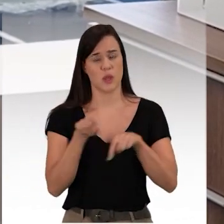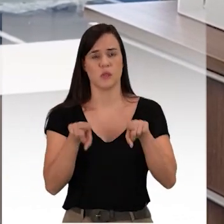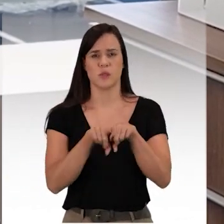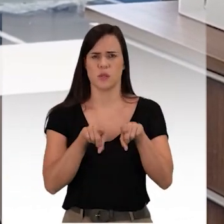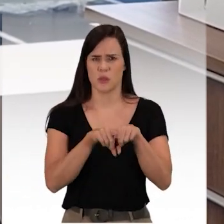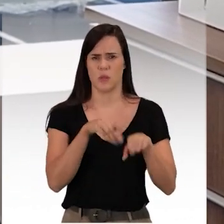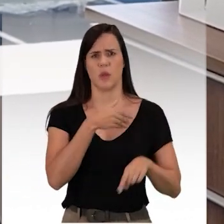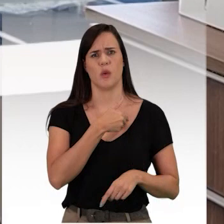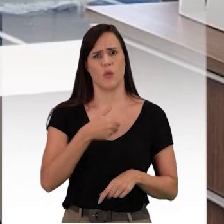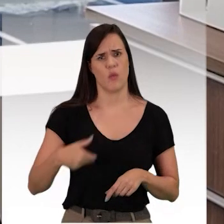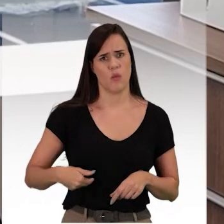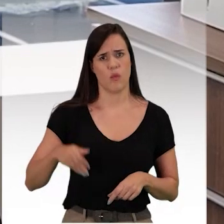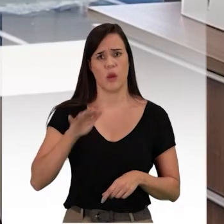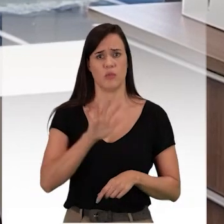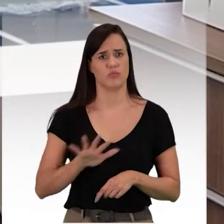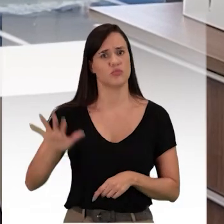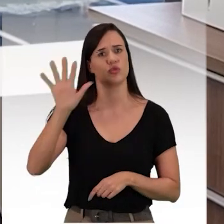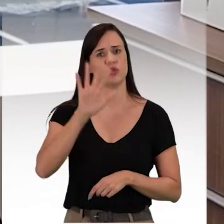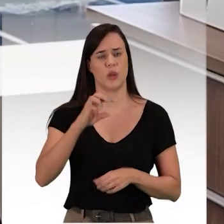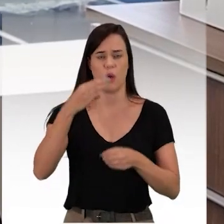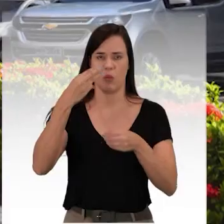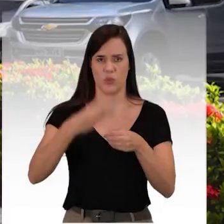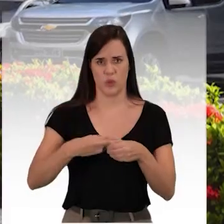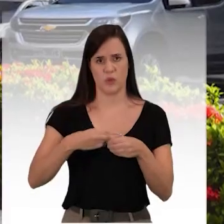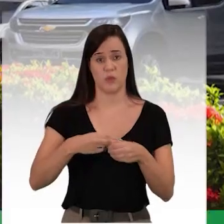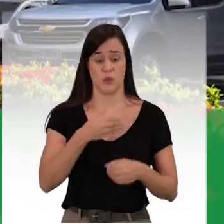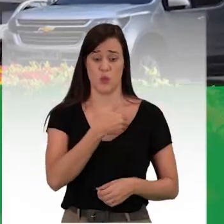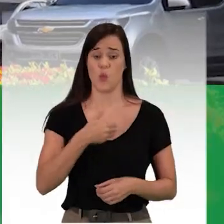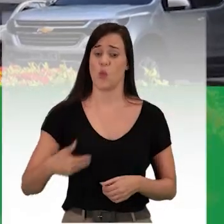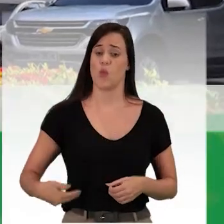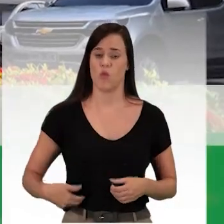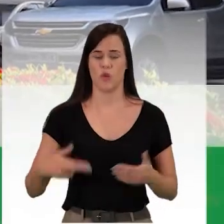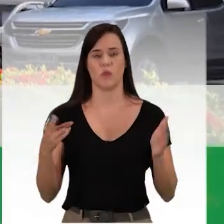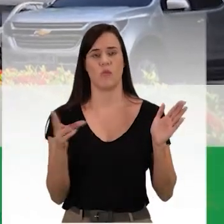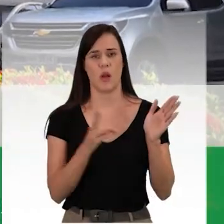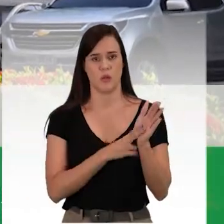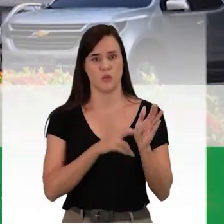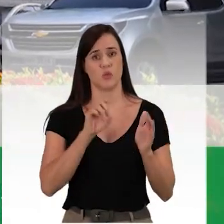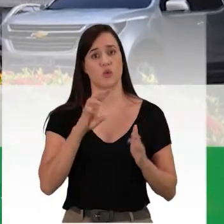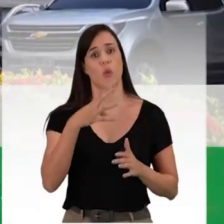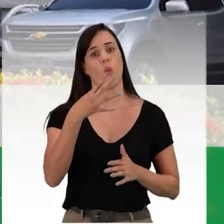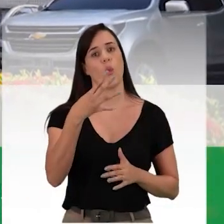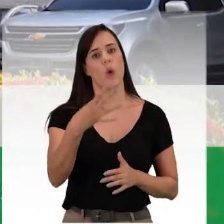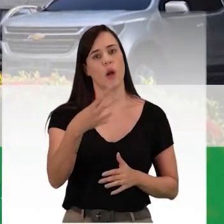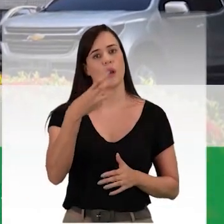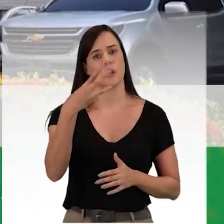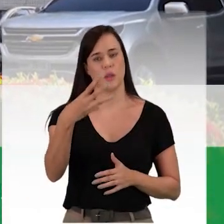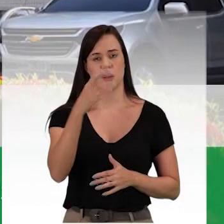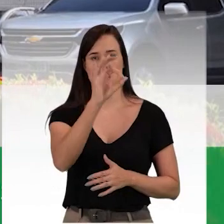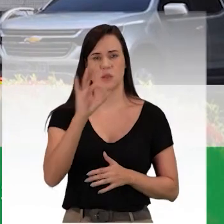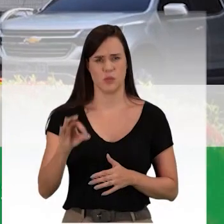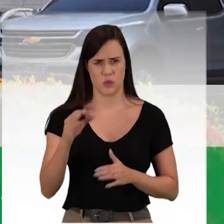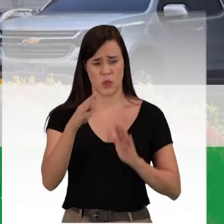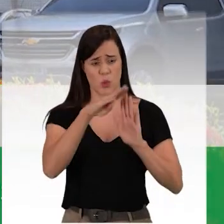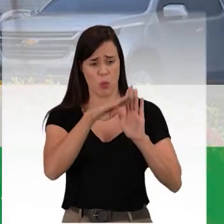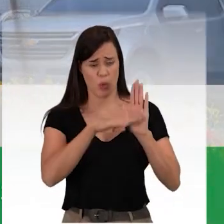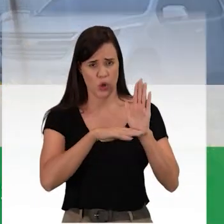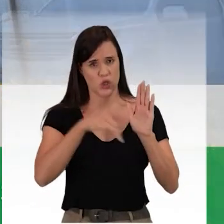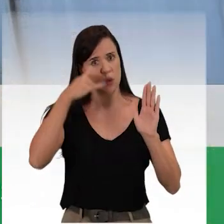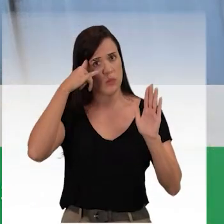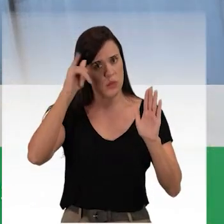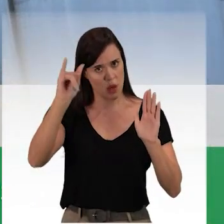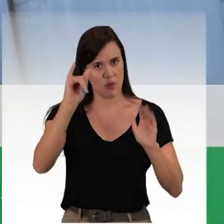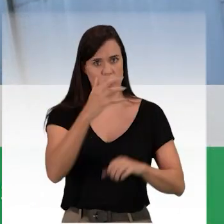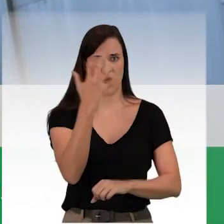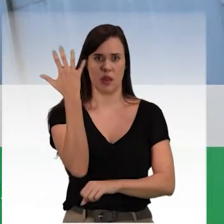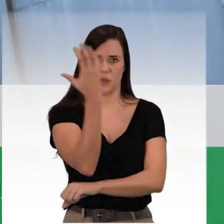não em face também da União, por exemplo, ou do município. O governo do estado admitiu que apenas 43% do plano de prevenção e